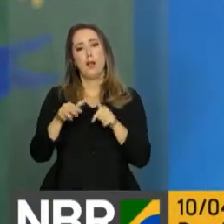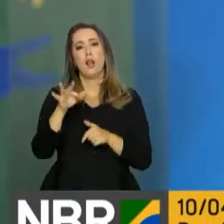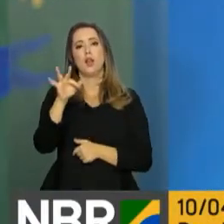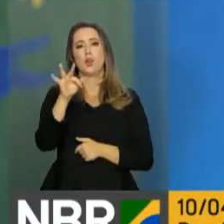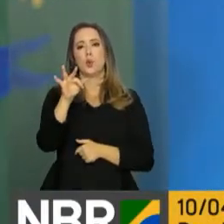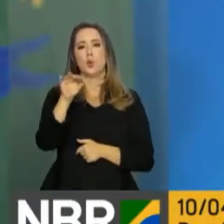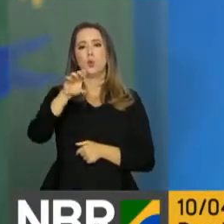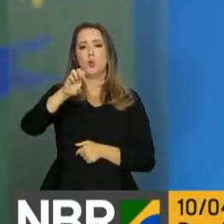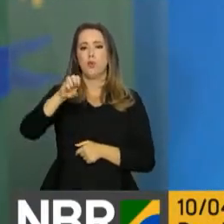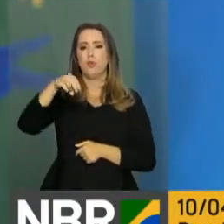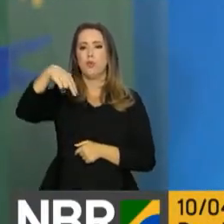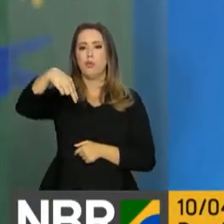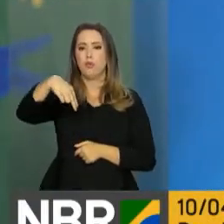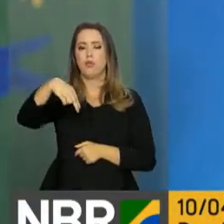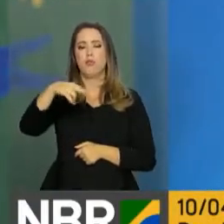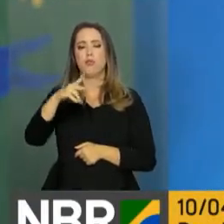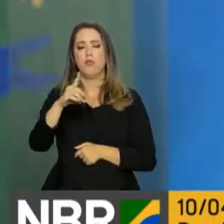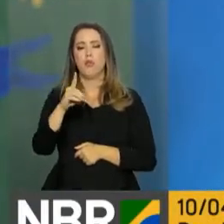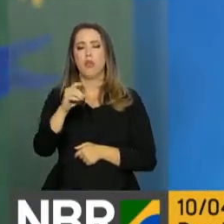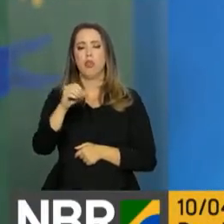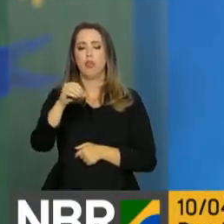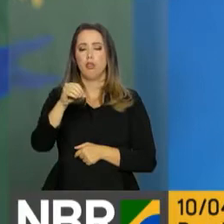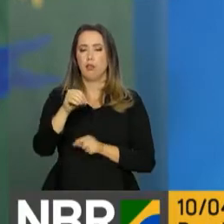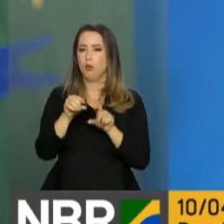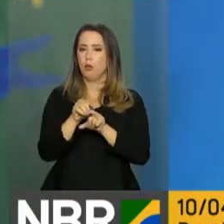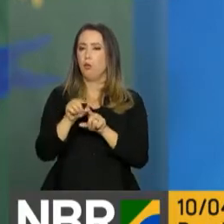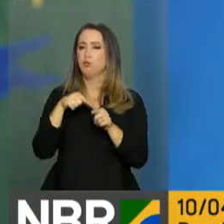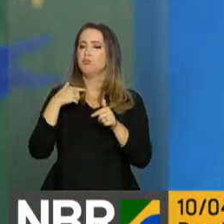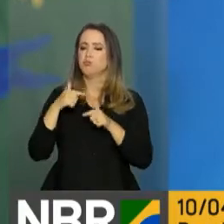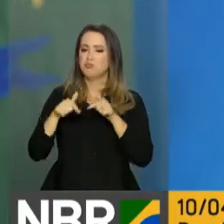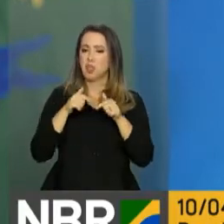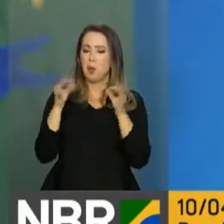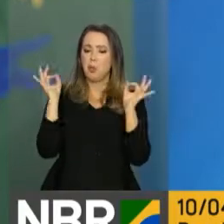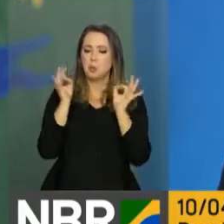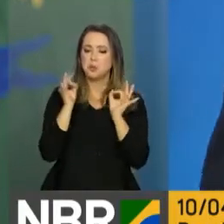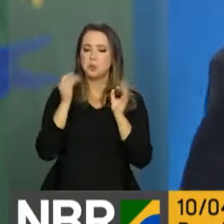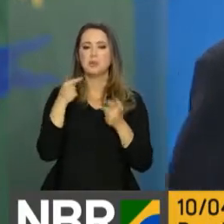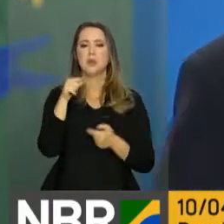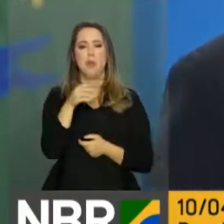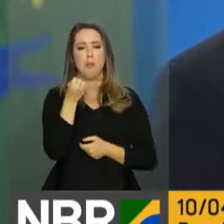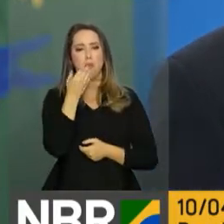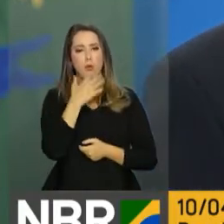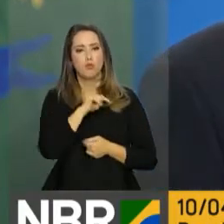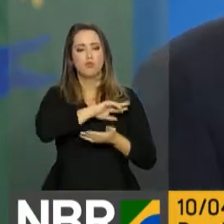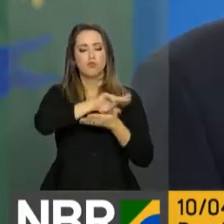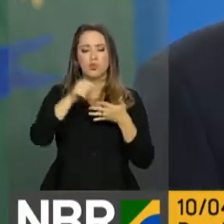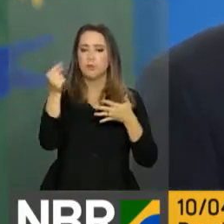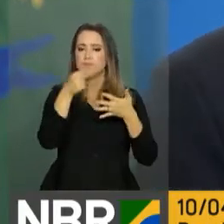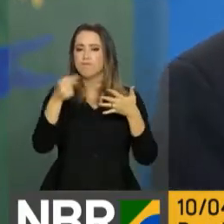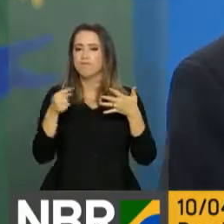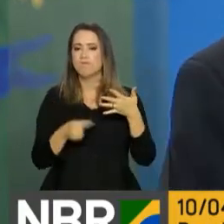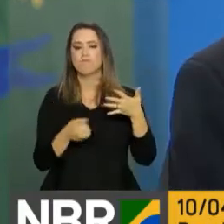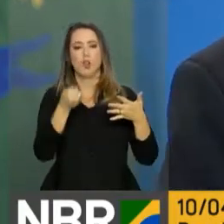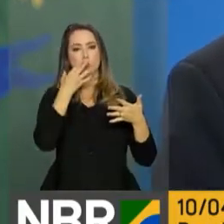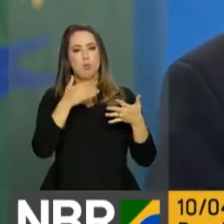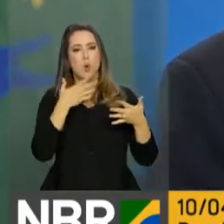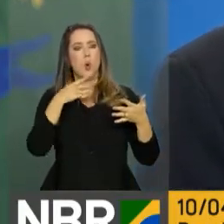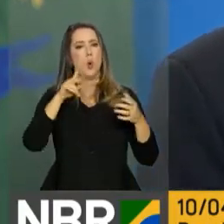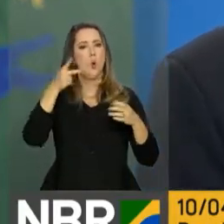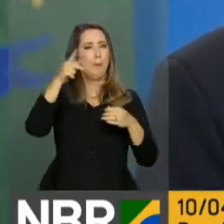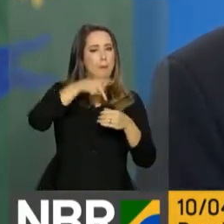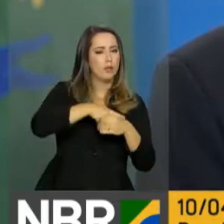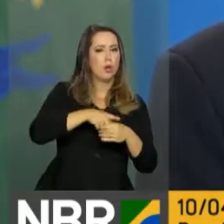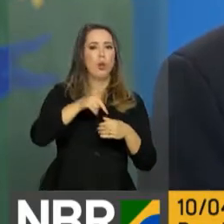ciclo extremamente produtivo, com progressos notáveis numa série de áreas. Na de petróleo e gás,